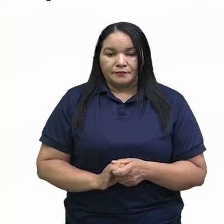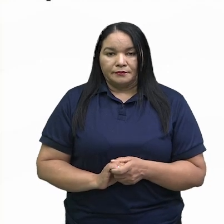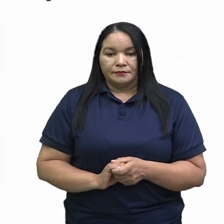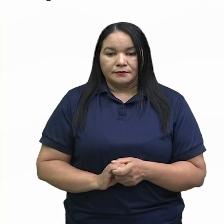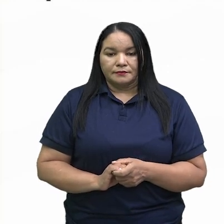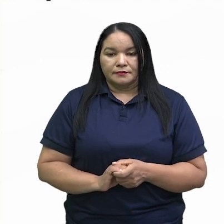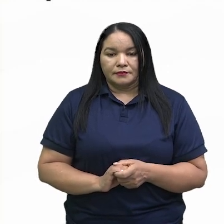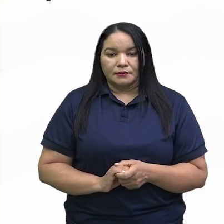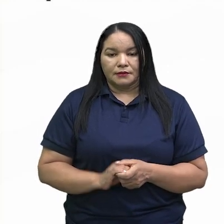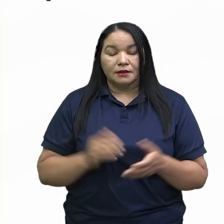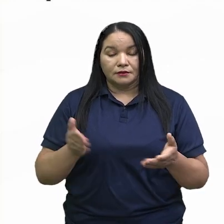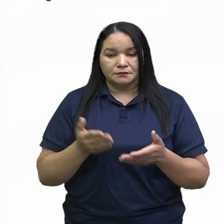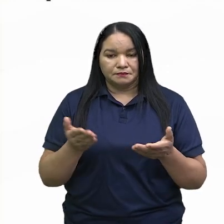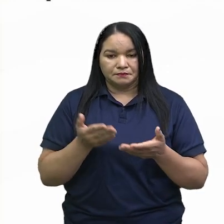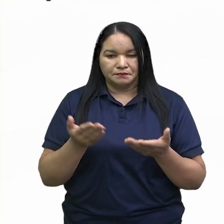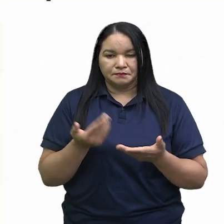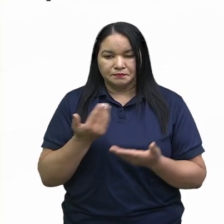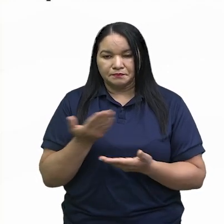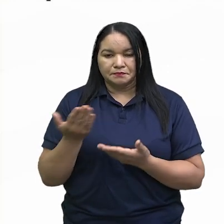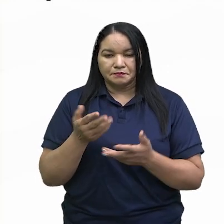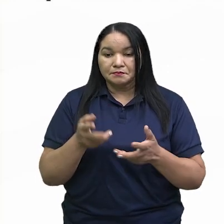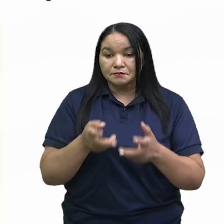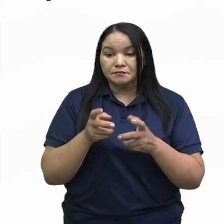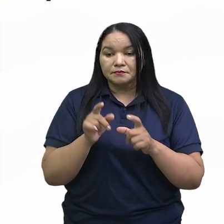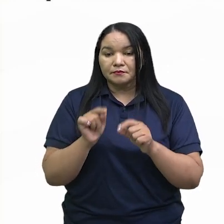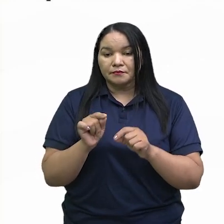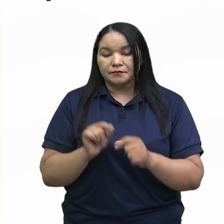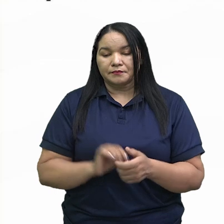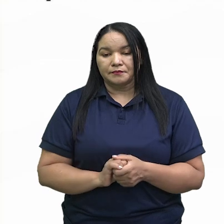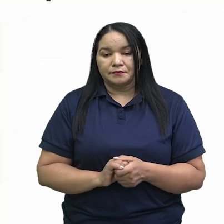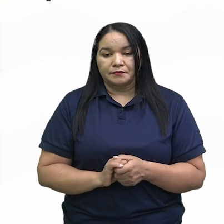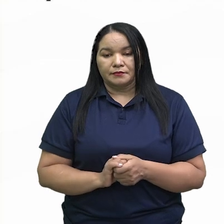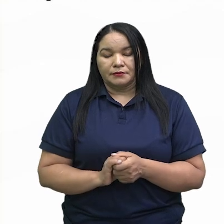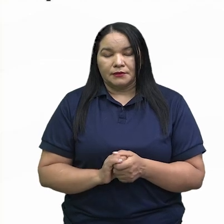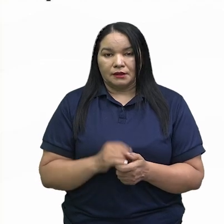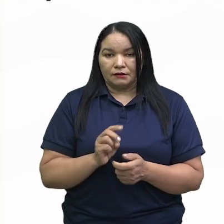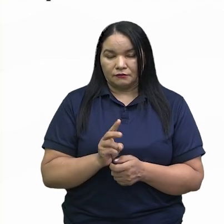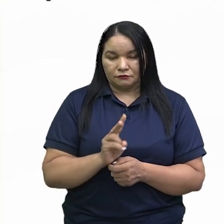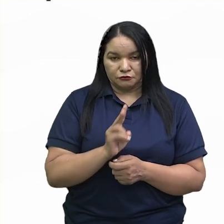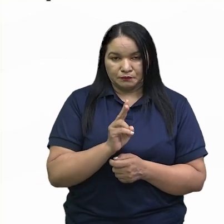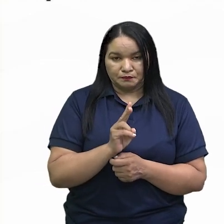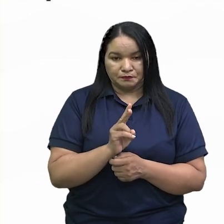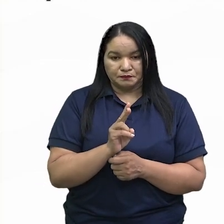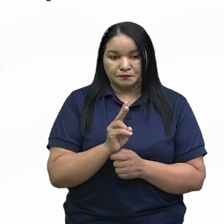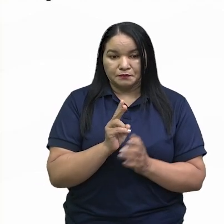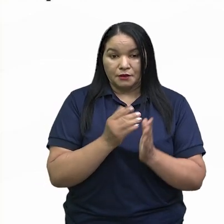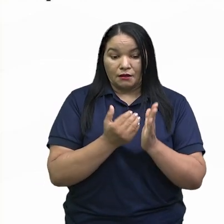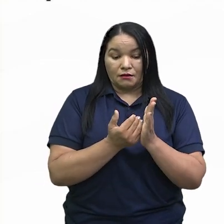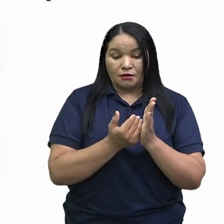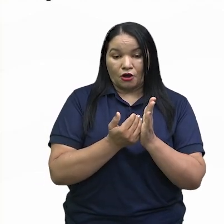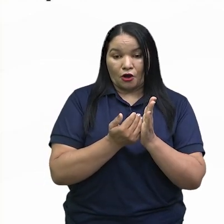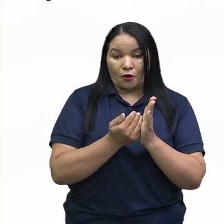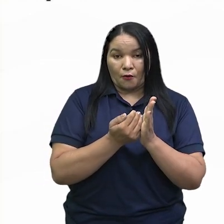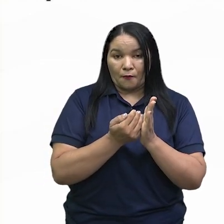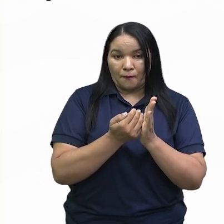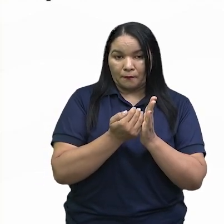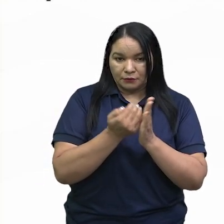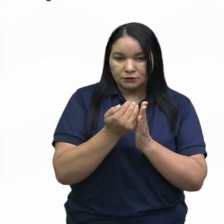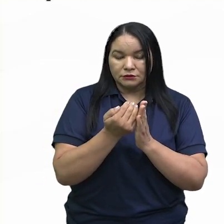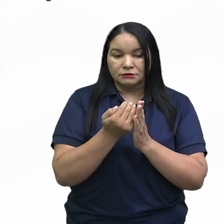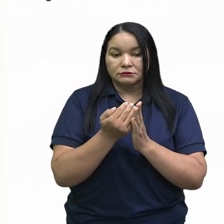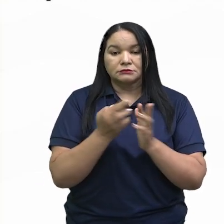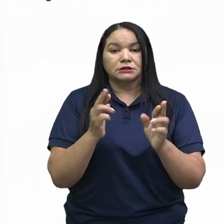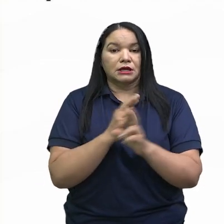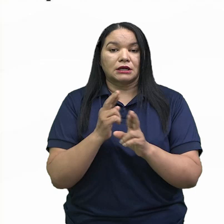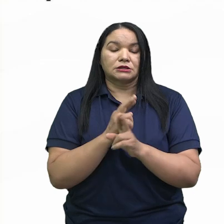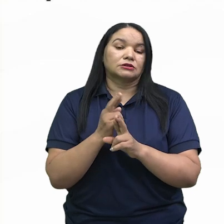Então, vamos lá. Aí, o que a gente percebe com isso? Como os valores vão aumentando muito mais do